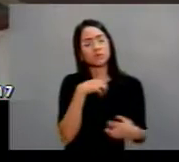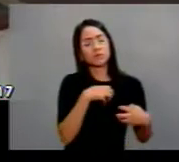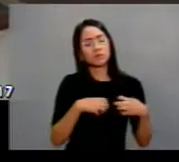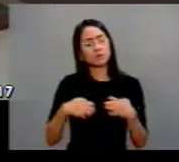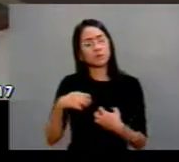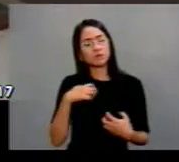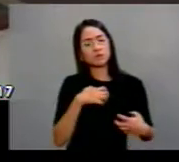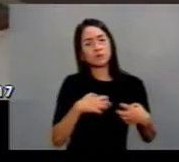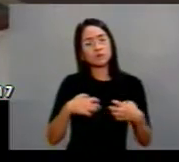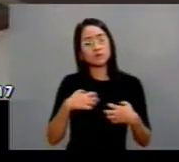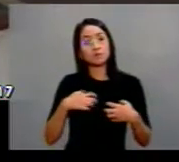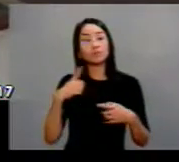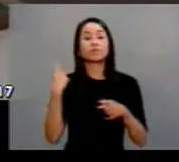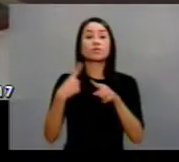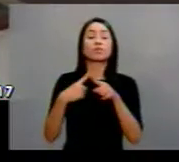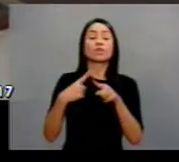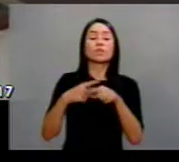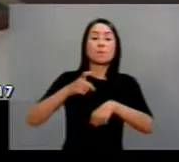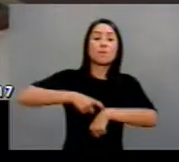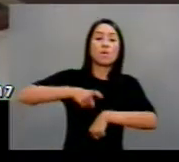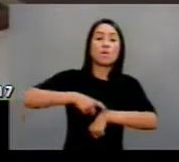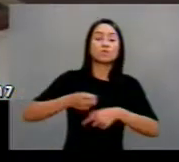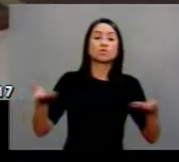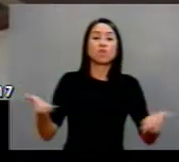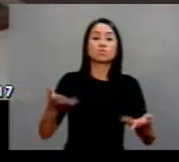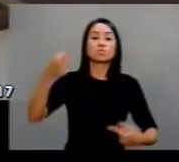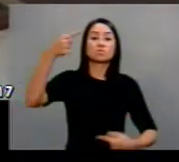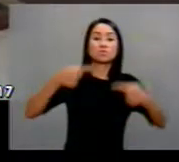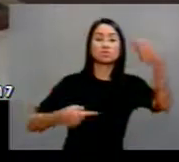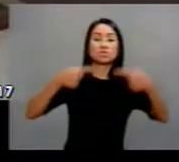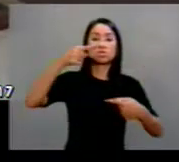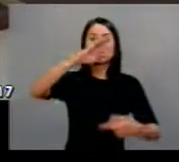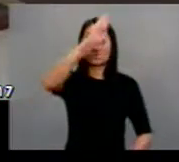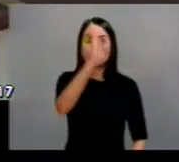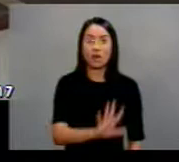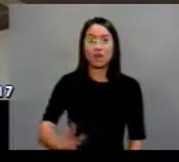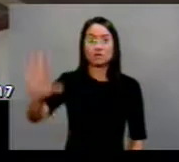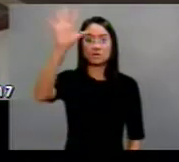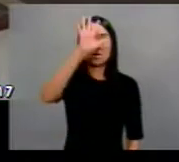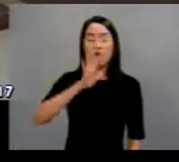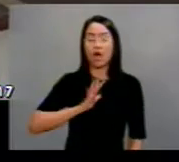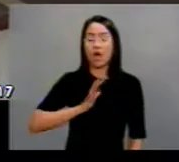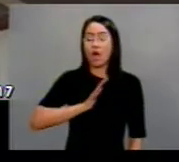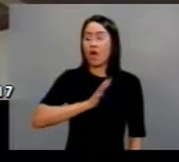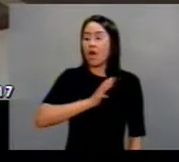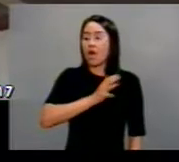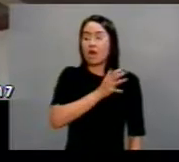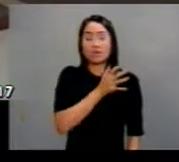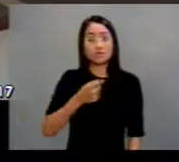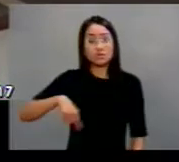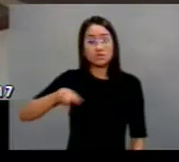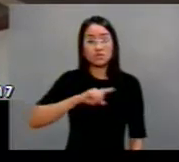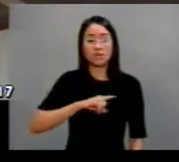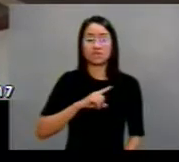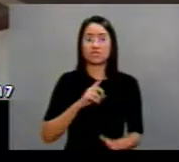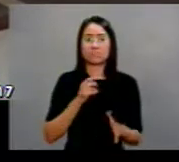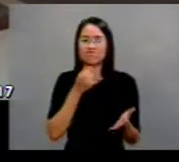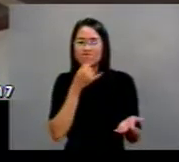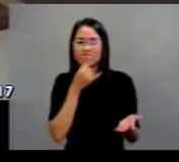da absurda situação política brasileira. Nós não podemos nos deixar